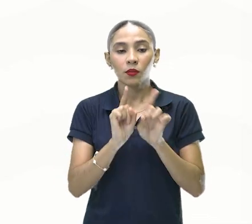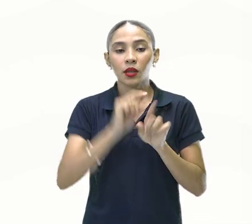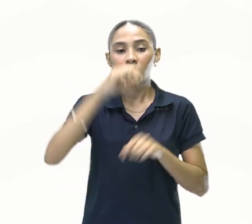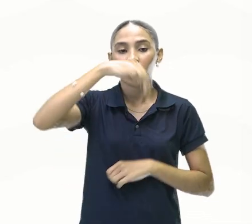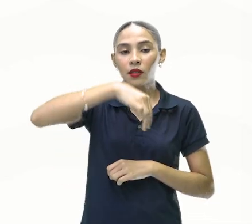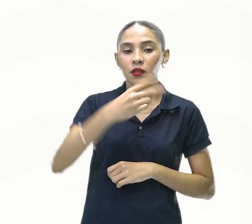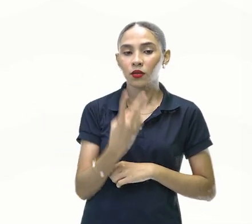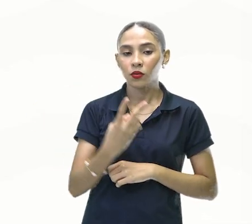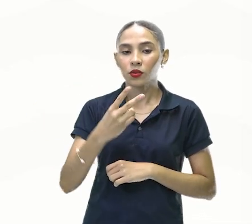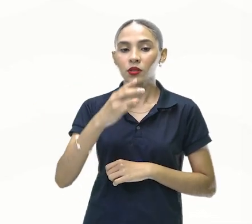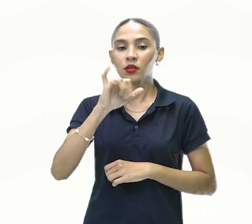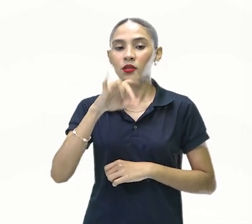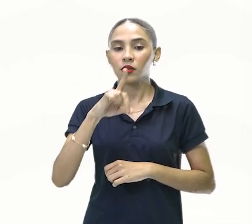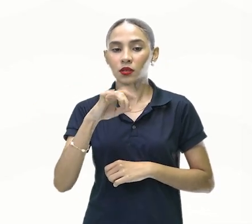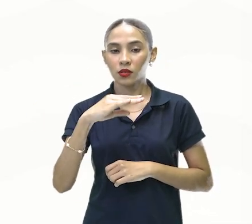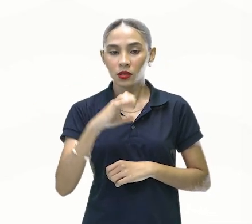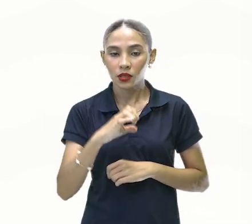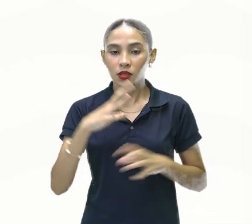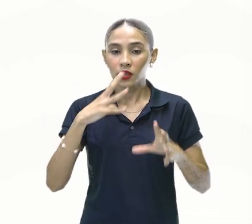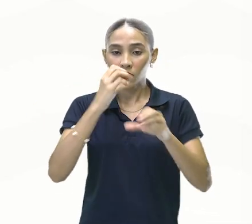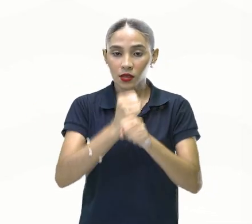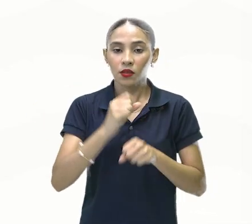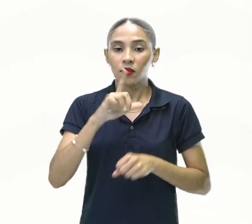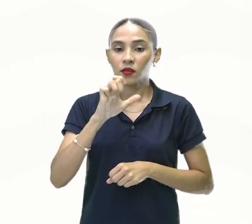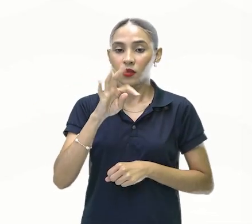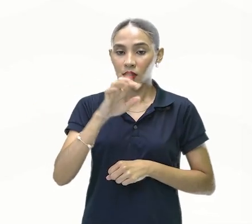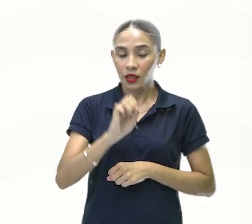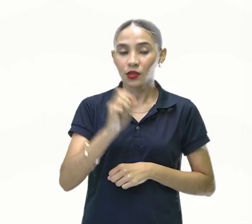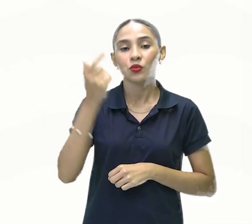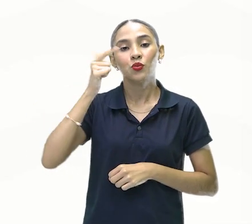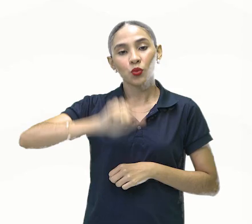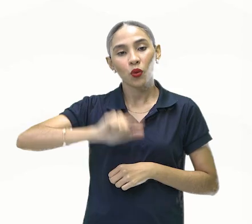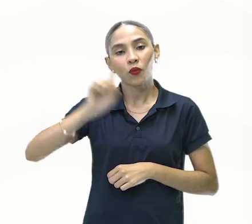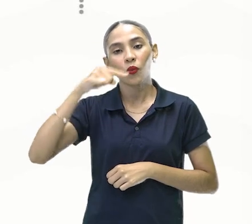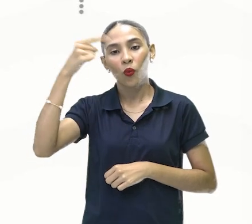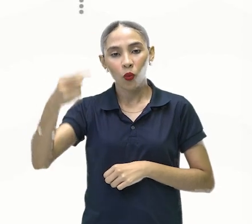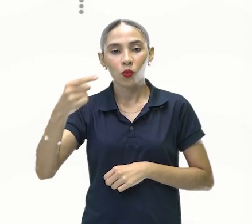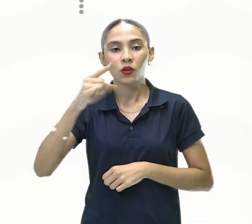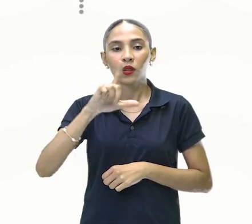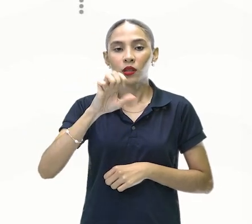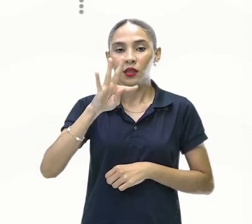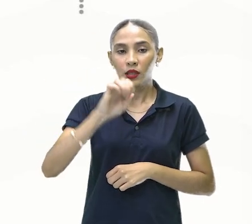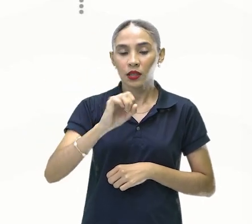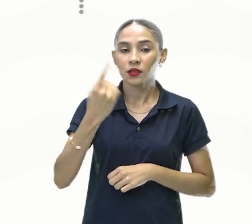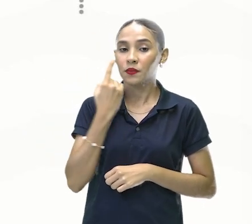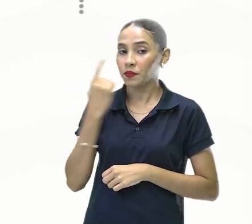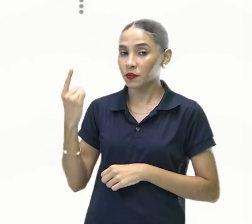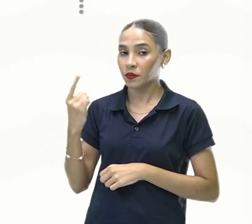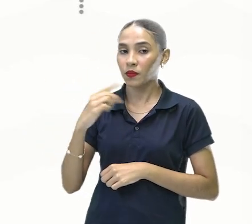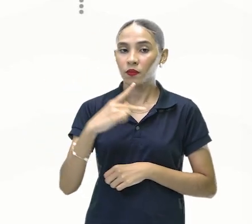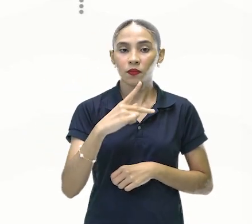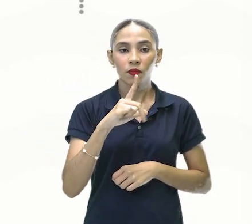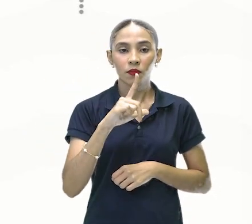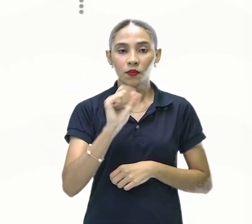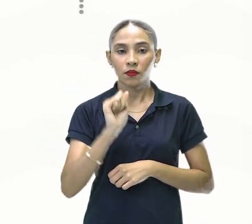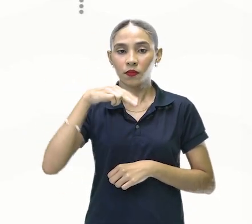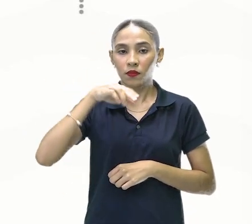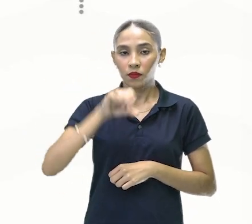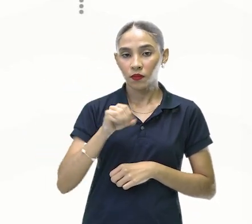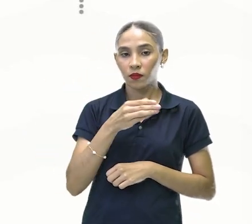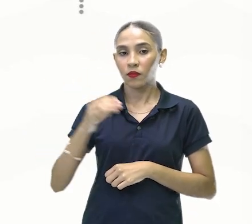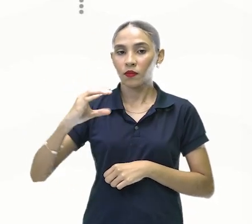E o N2, o índice de refração da lente. Mais uma lente aqui para apresentar para você agora é a